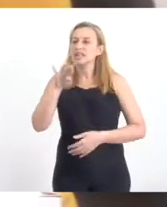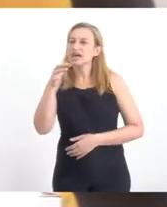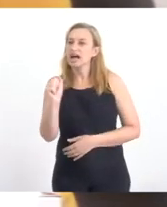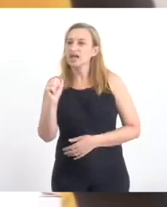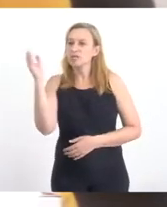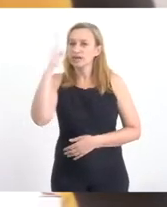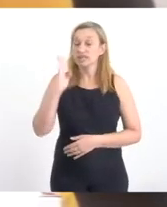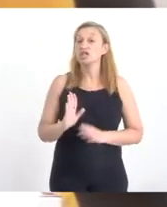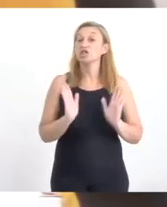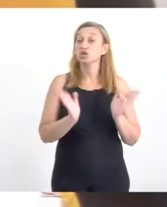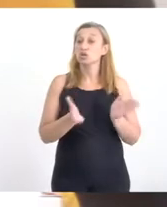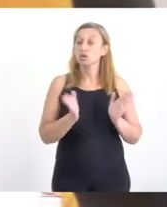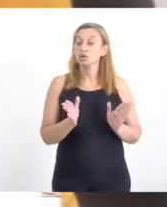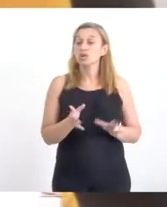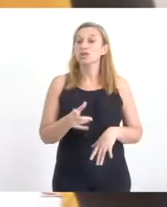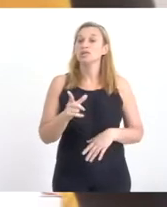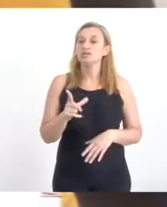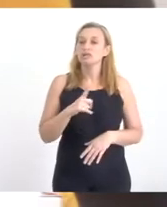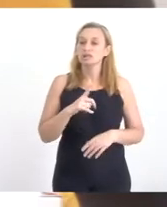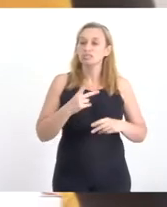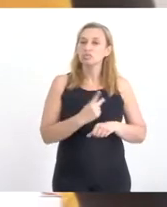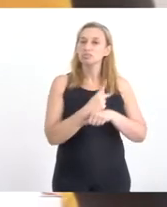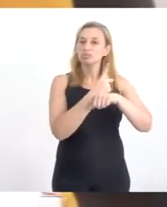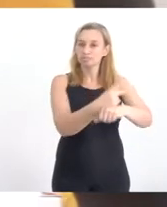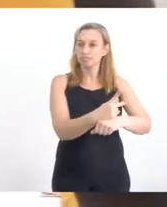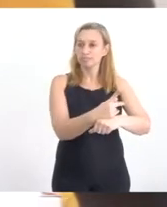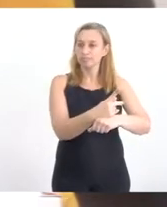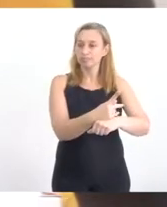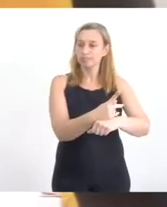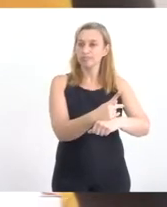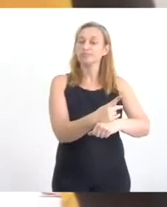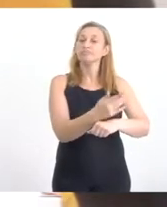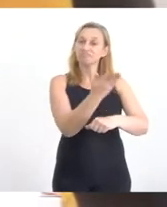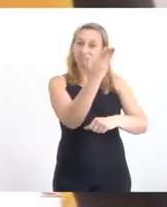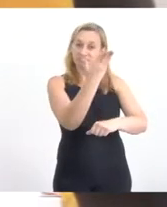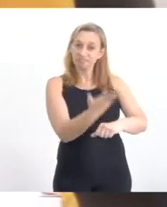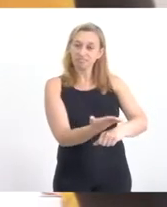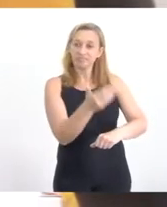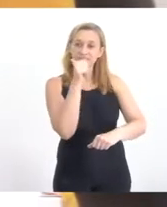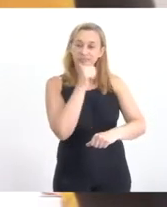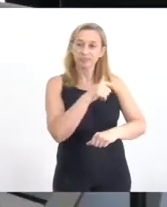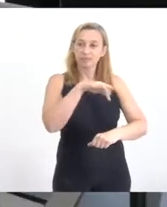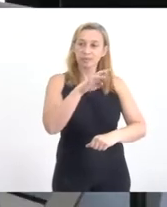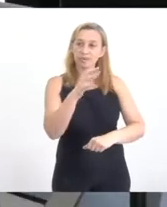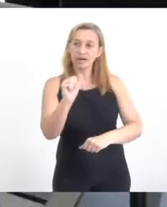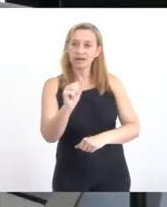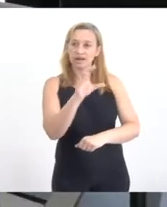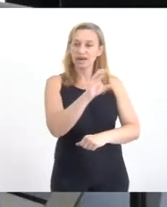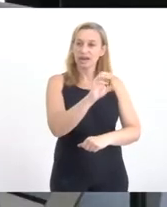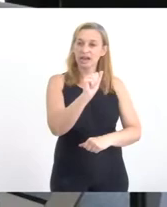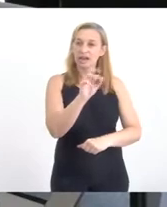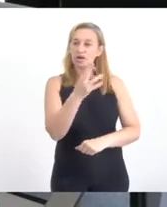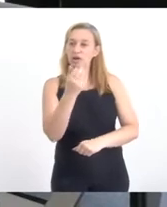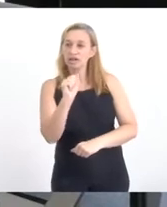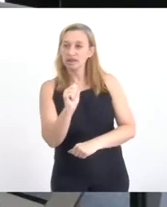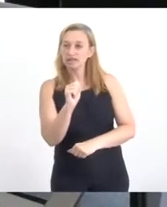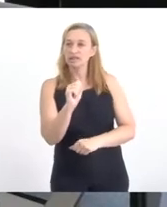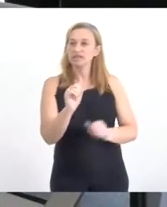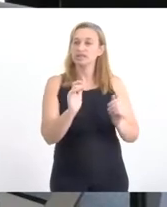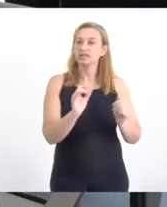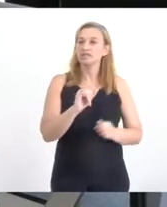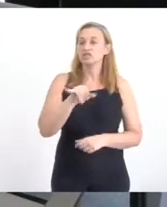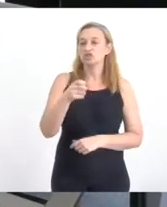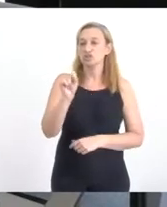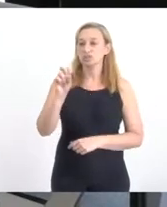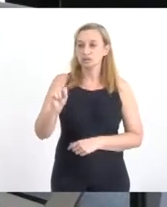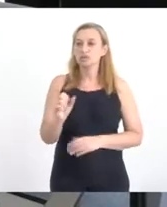mas que hoje nós temos um prêmio dedicado a essa mulher Maria Carolina de Jesus eu quero aqui quebrar